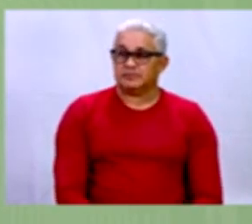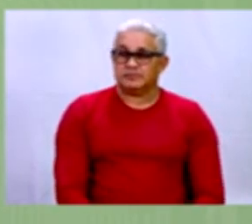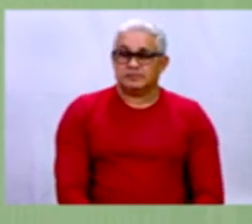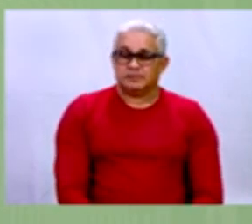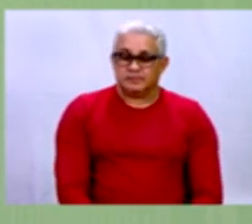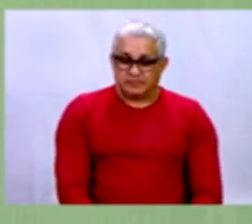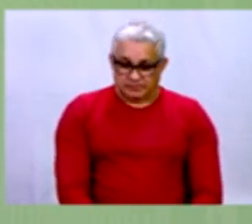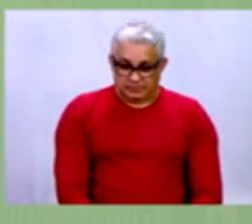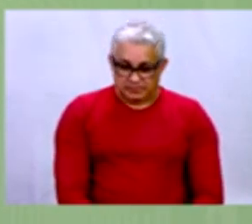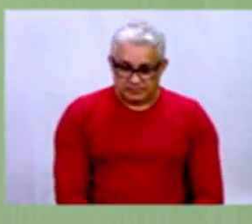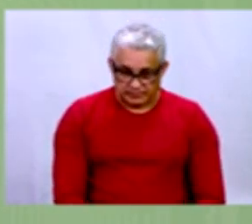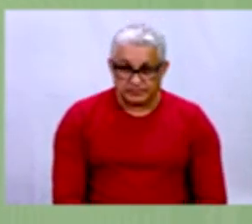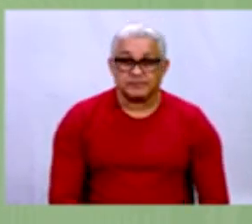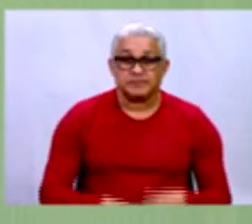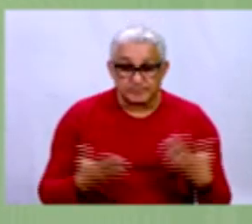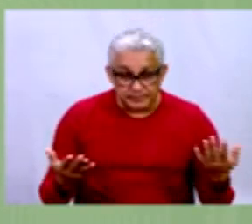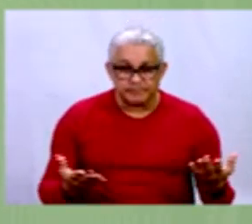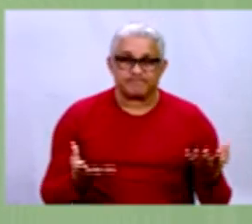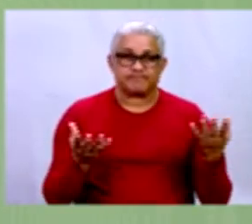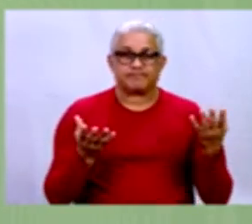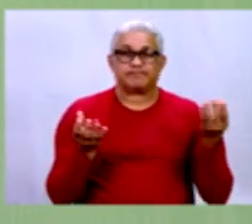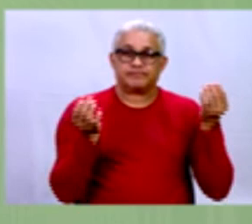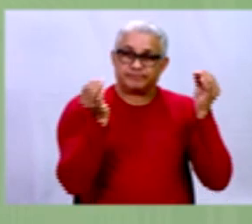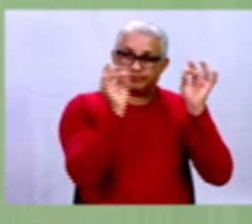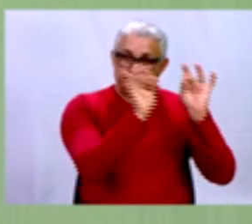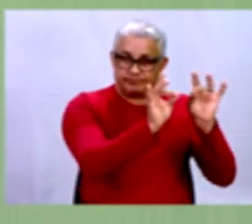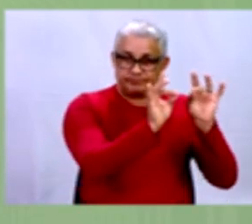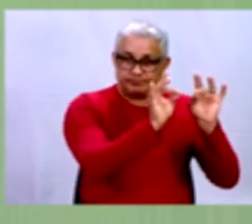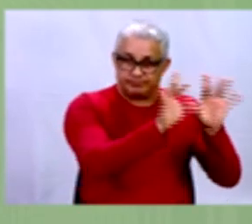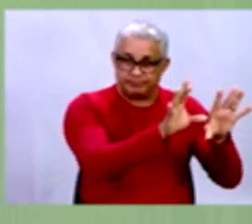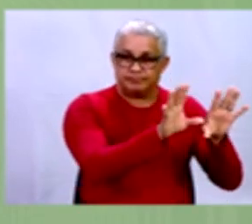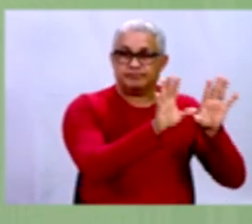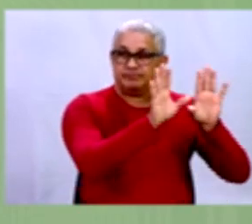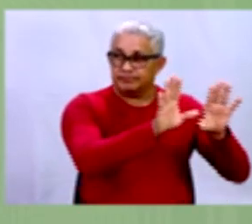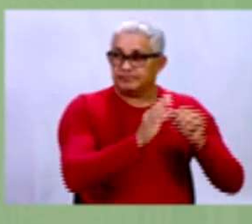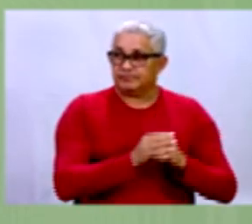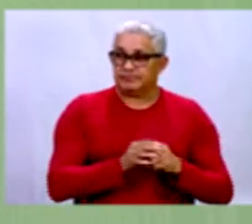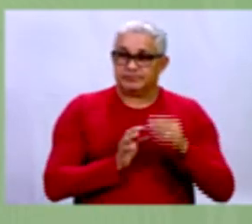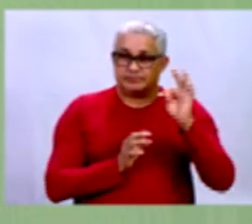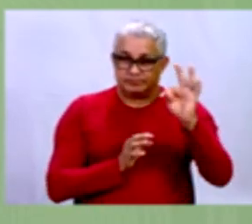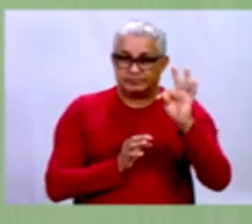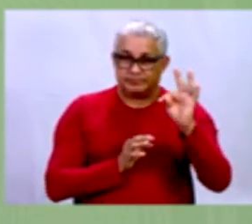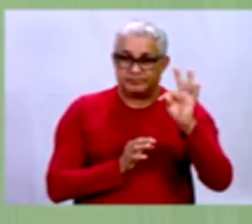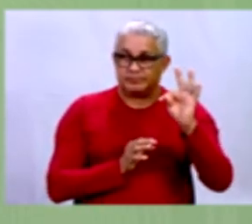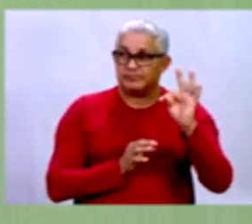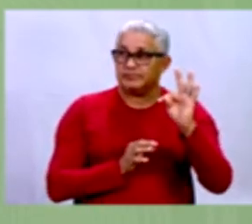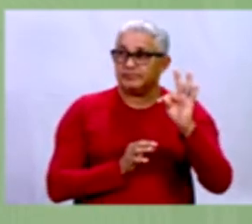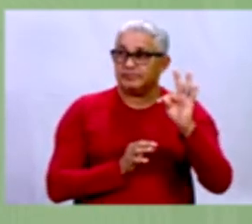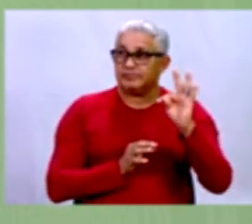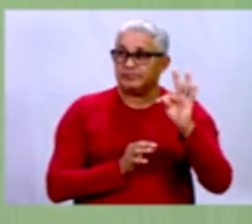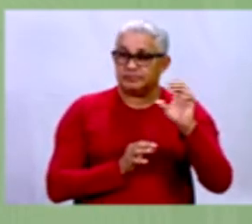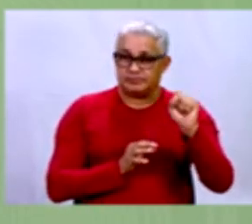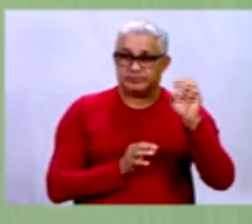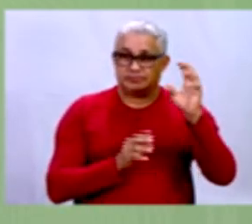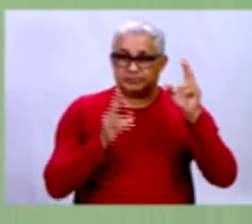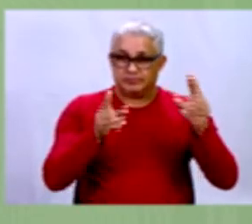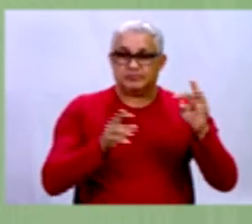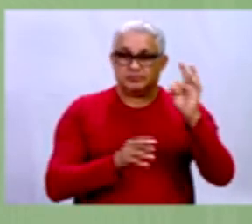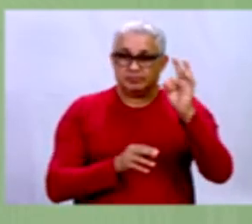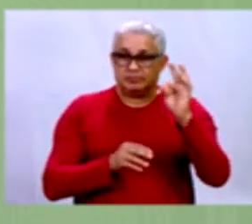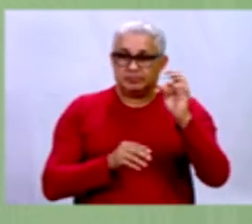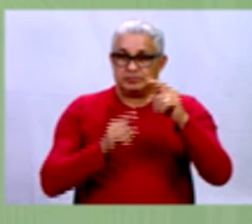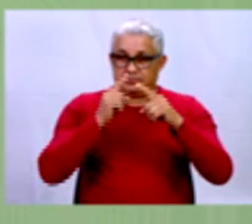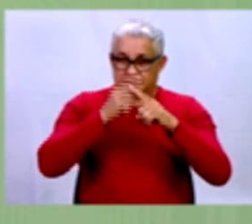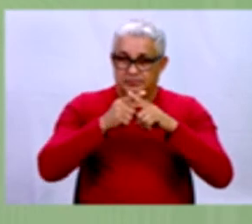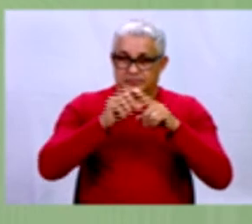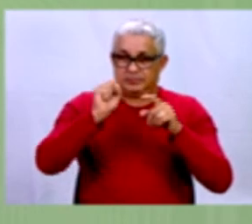12,682. Aí nós vamos colocar nessa simples fórmula aqui. S é igual a T vezes SNI. O